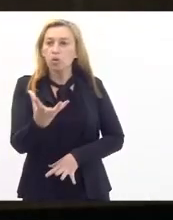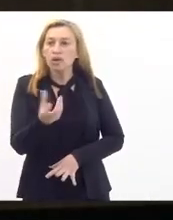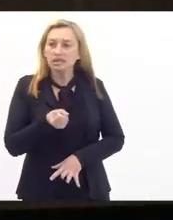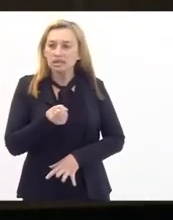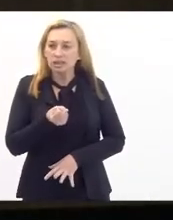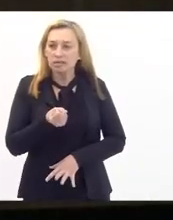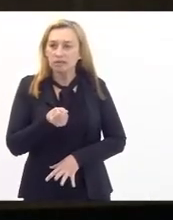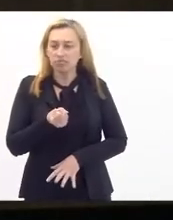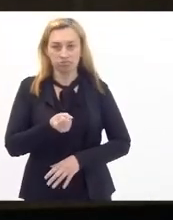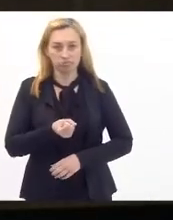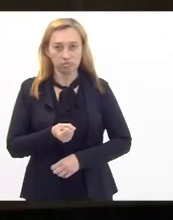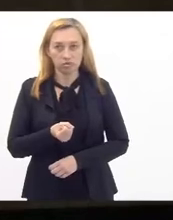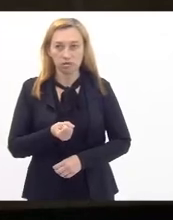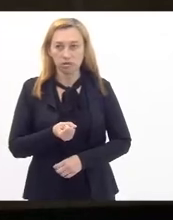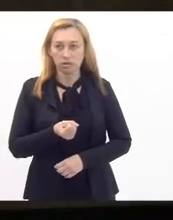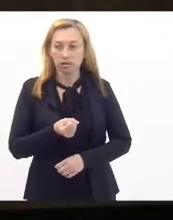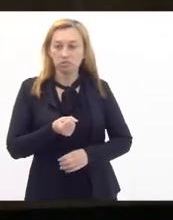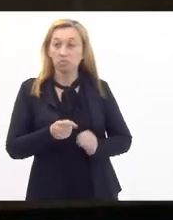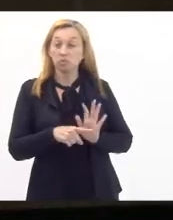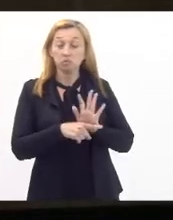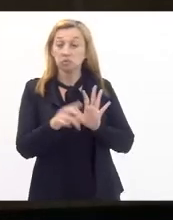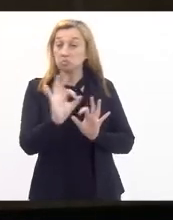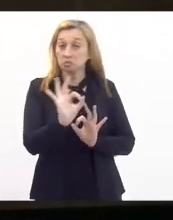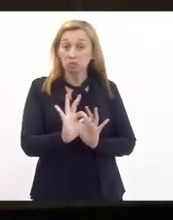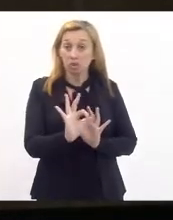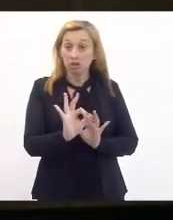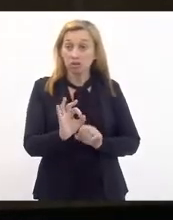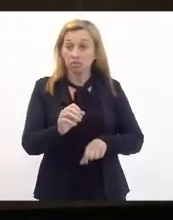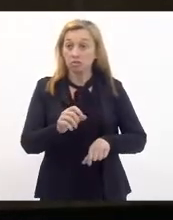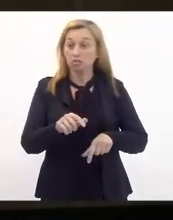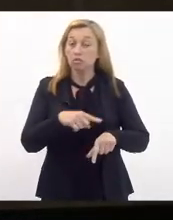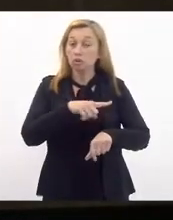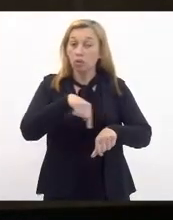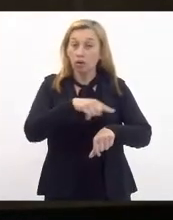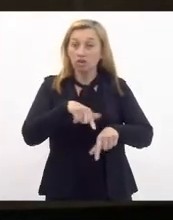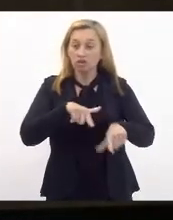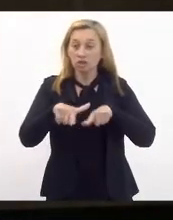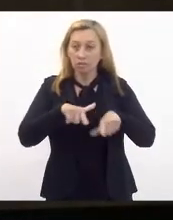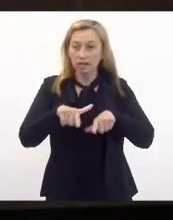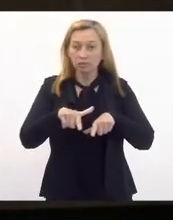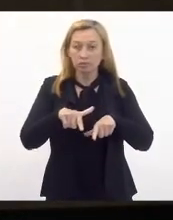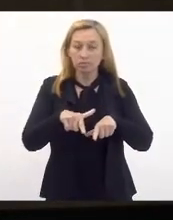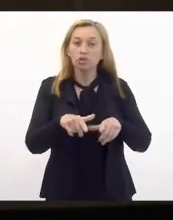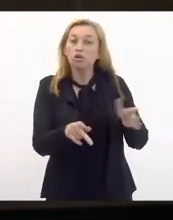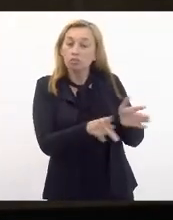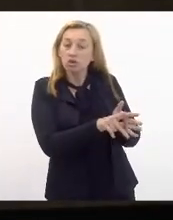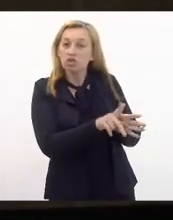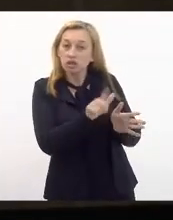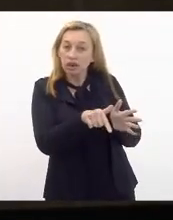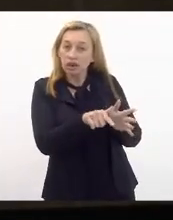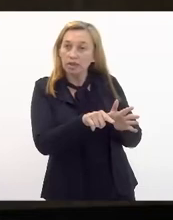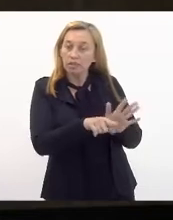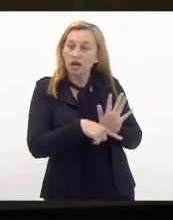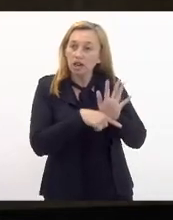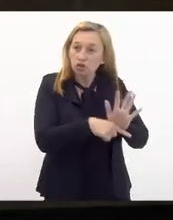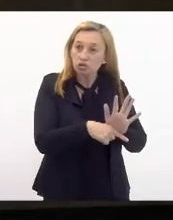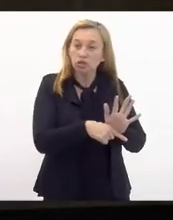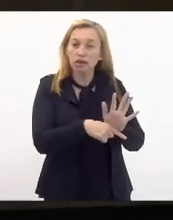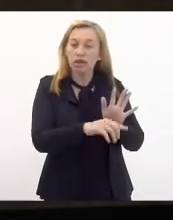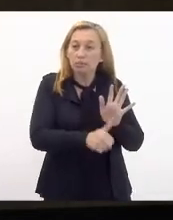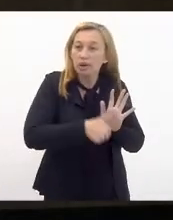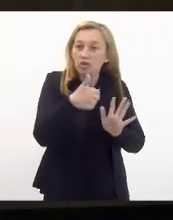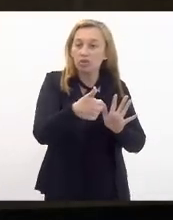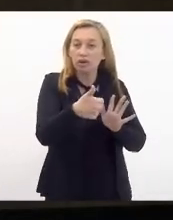em conformidade para complexidade para duração dessa jornada e o projeto está esperando era para isso para reparar essa injustiça e